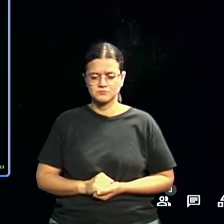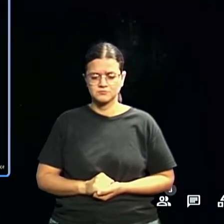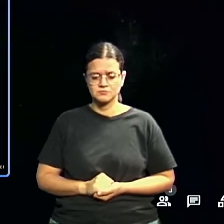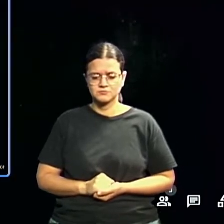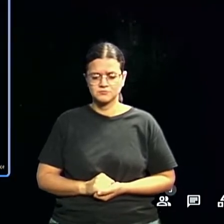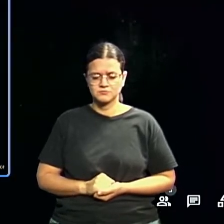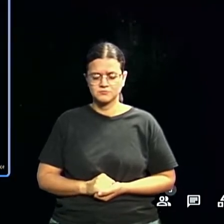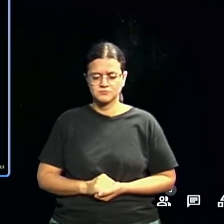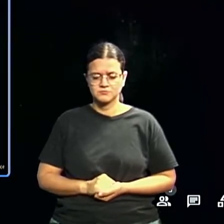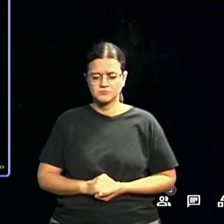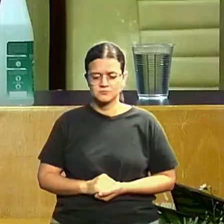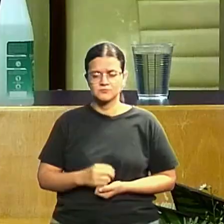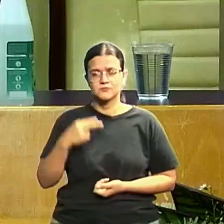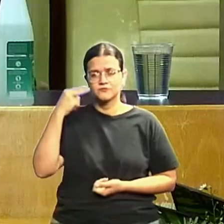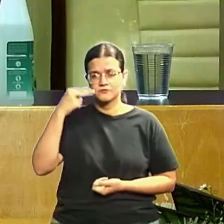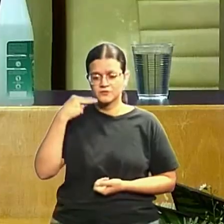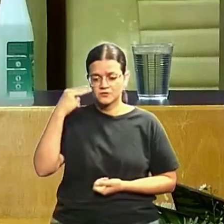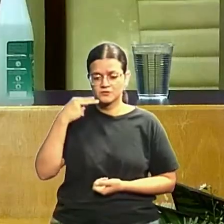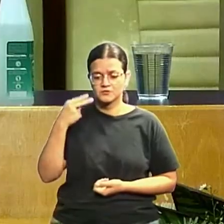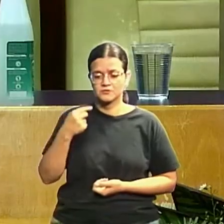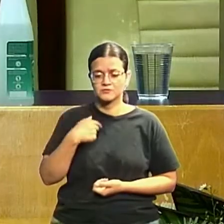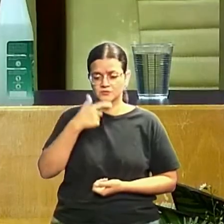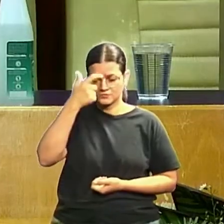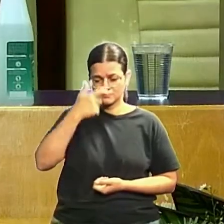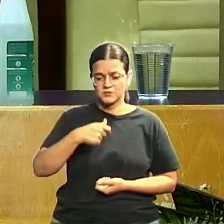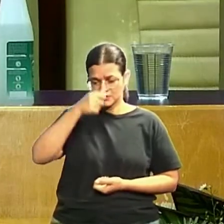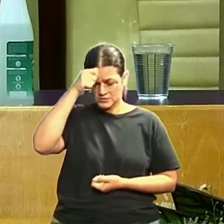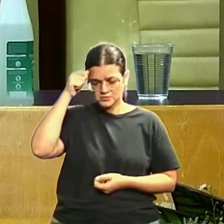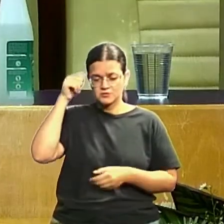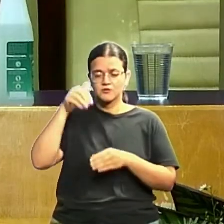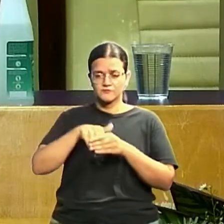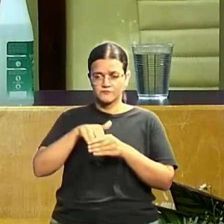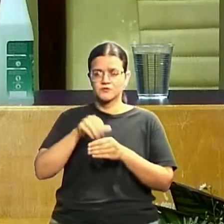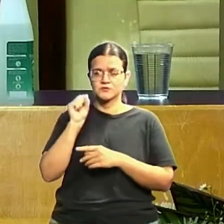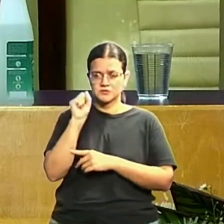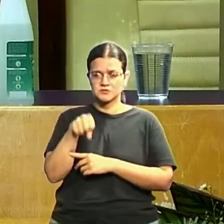O vereador Anselmo votou sim.